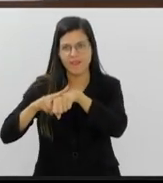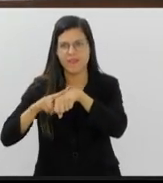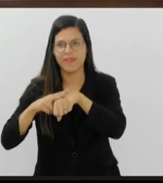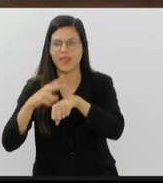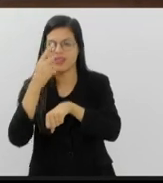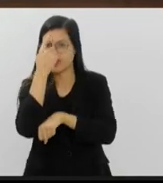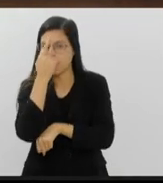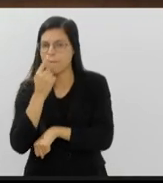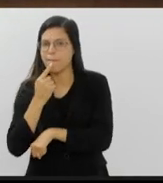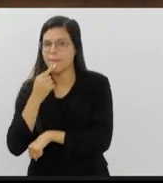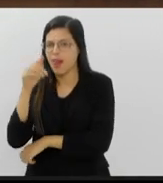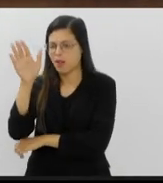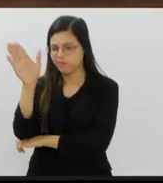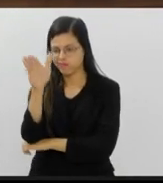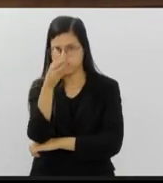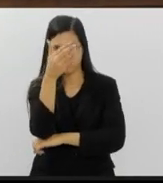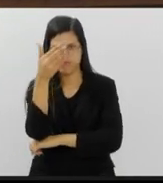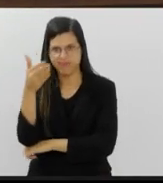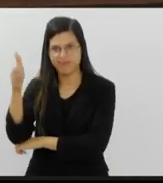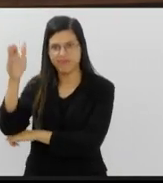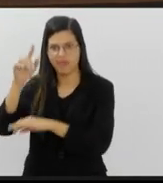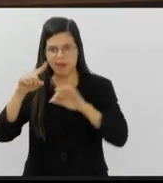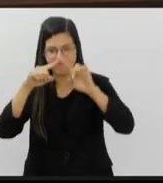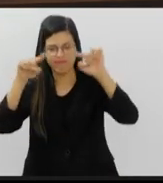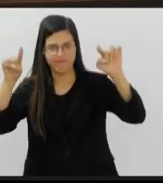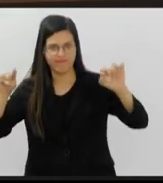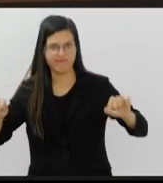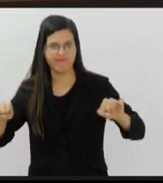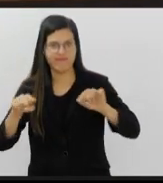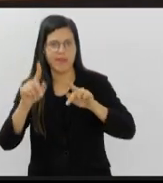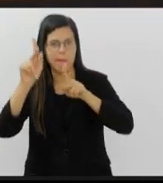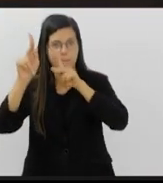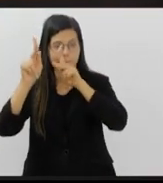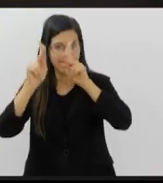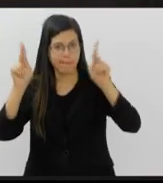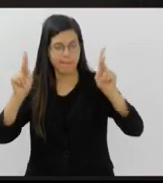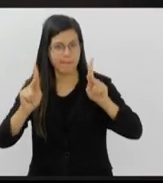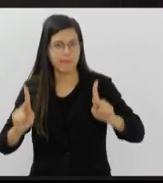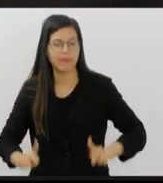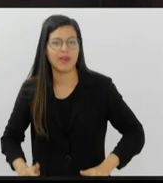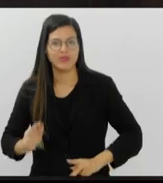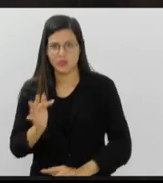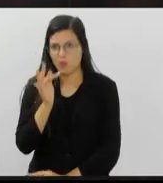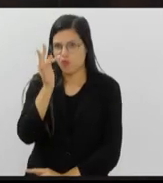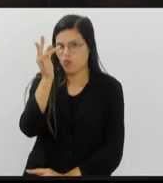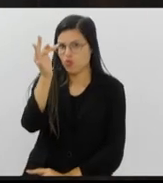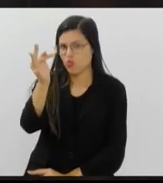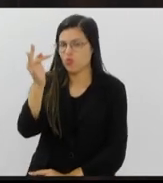Thank you.